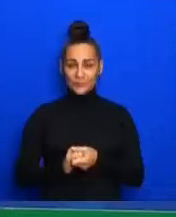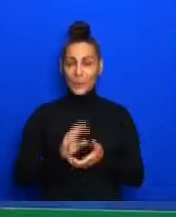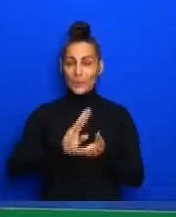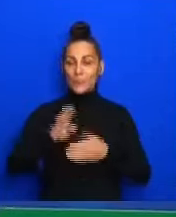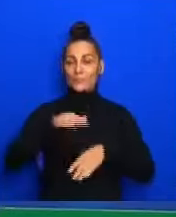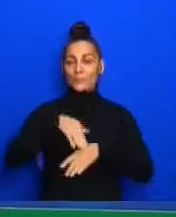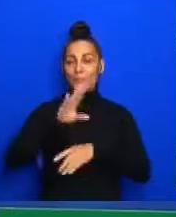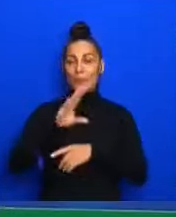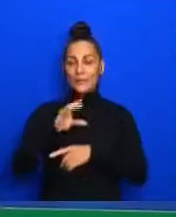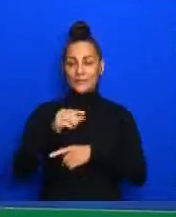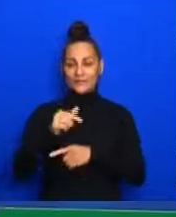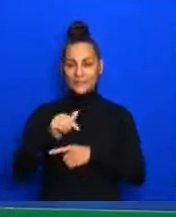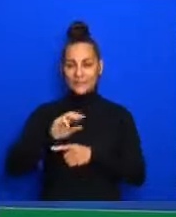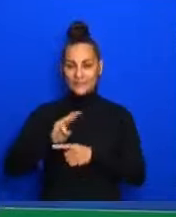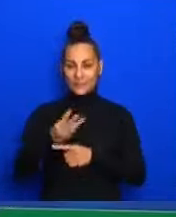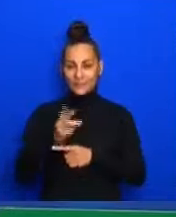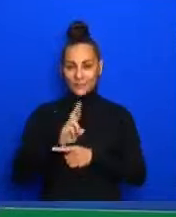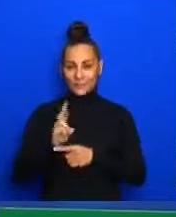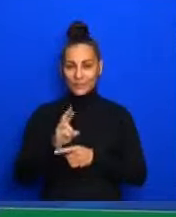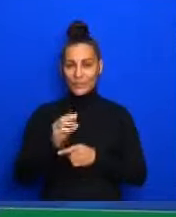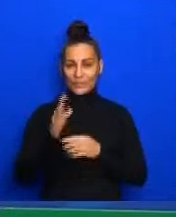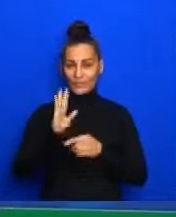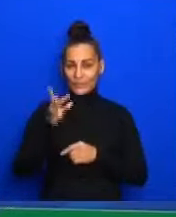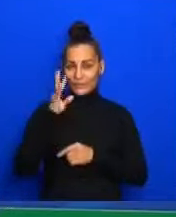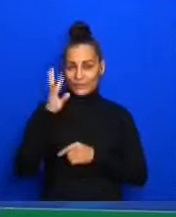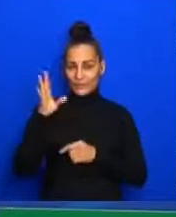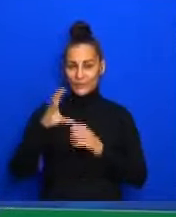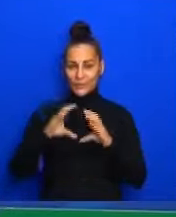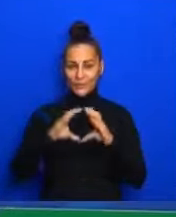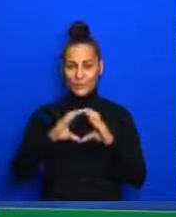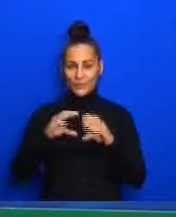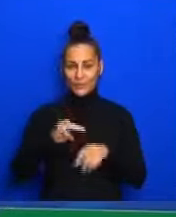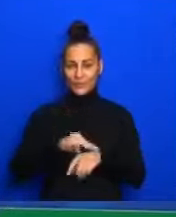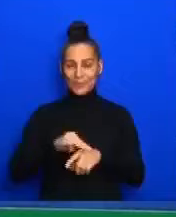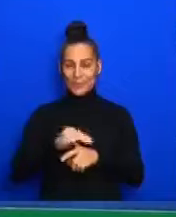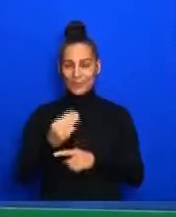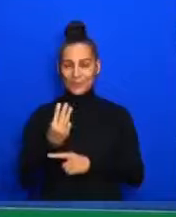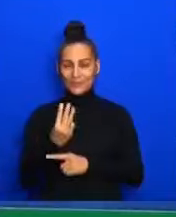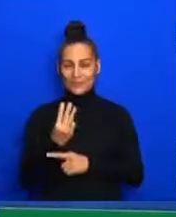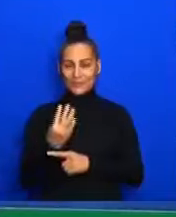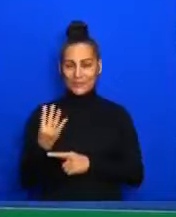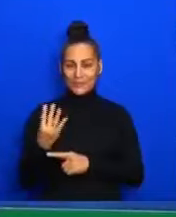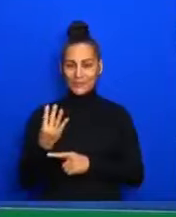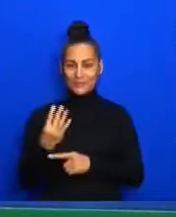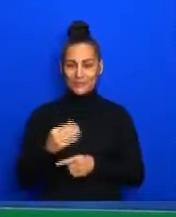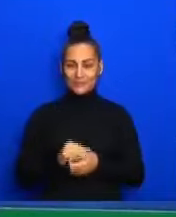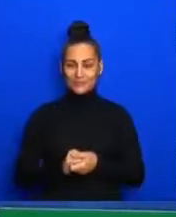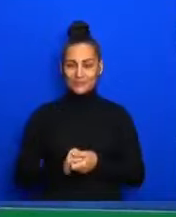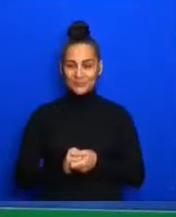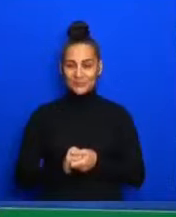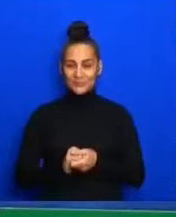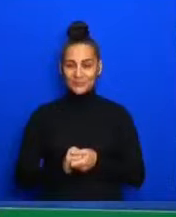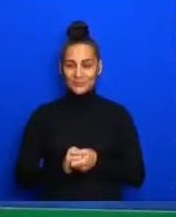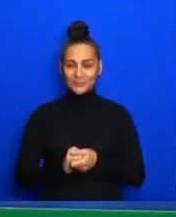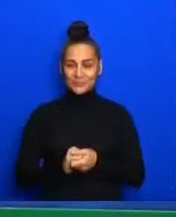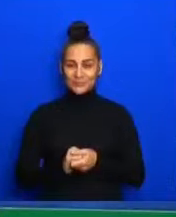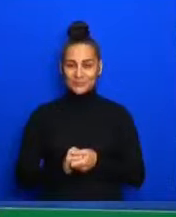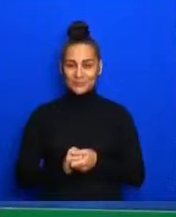Um prêmio de mais de 7 milhões de reais, já pensou? 34! Bola marrom